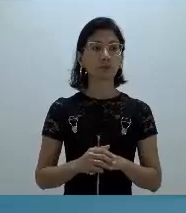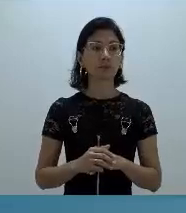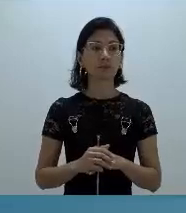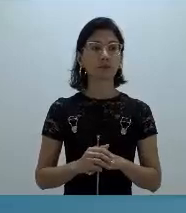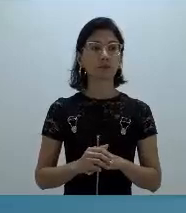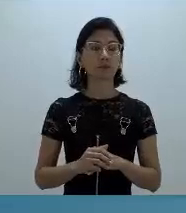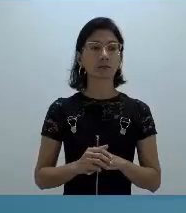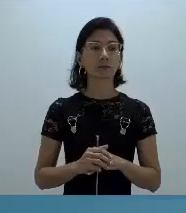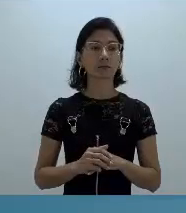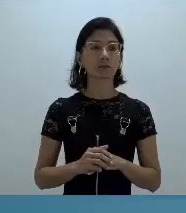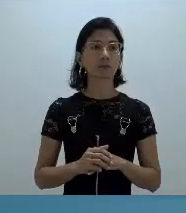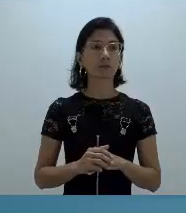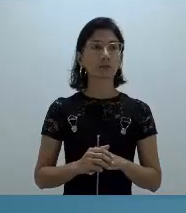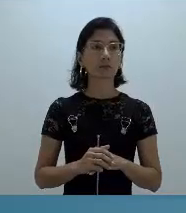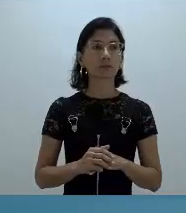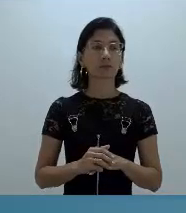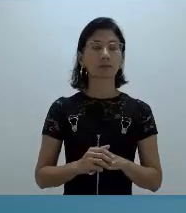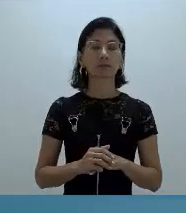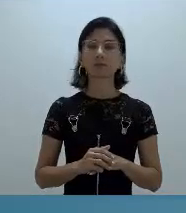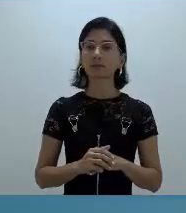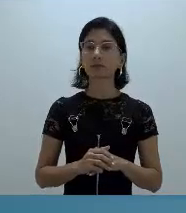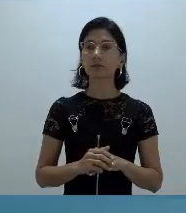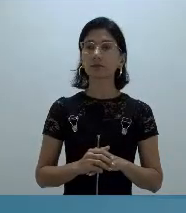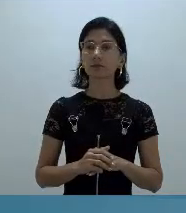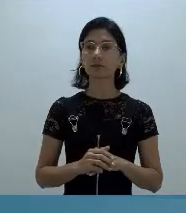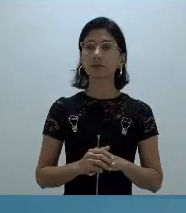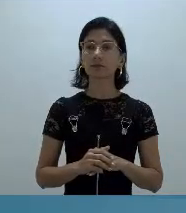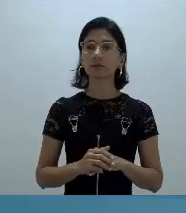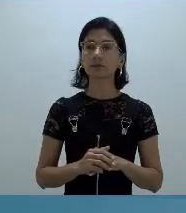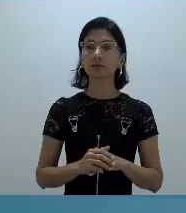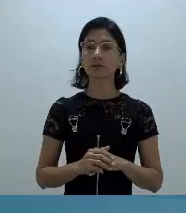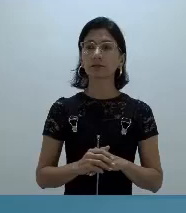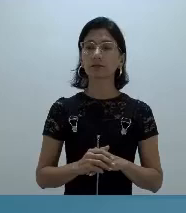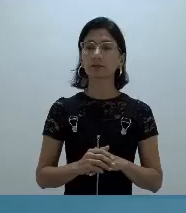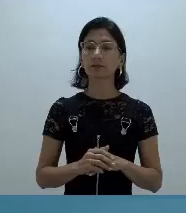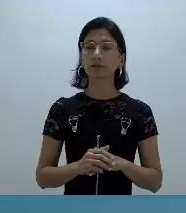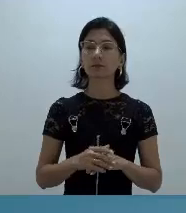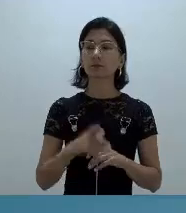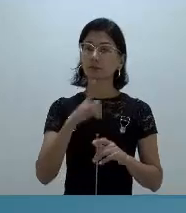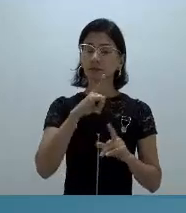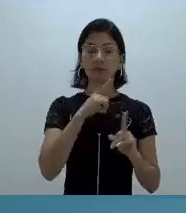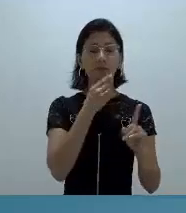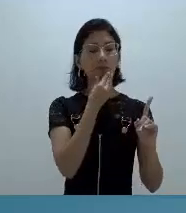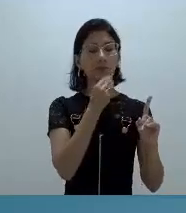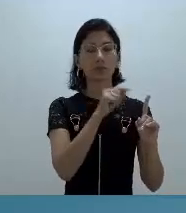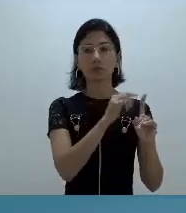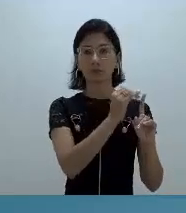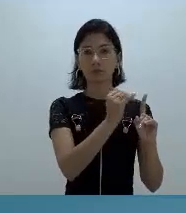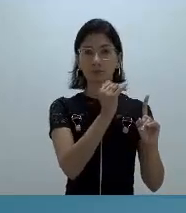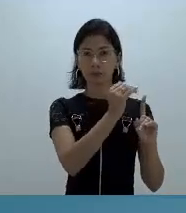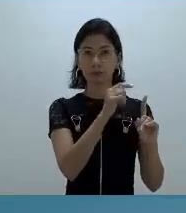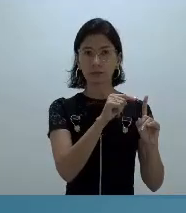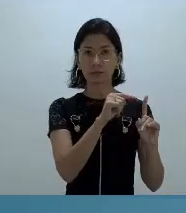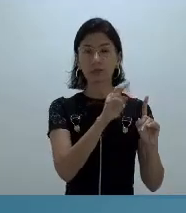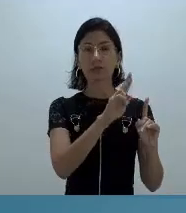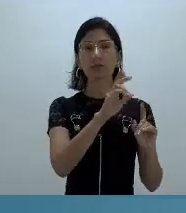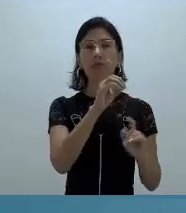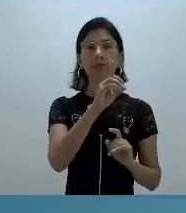pedido do desembargador Ricardo, e a palavra está com o doutor Dentes, pelo prazo regimental.